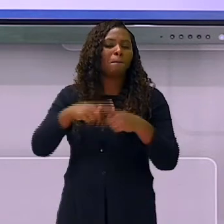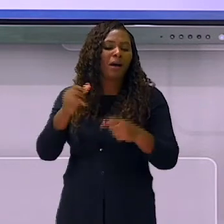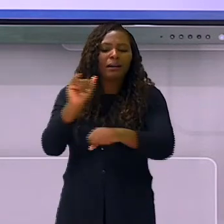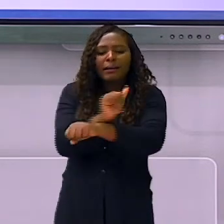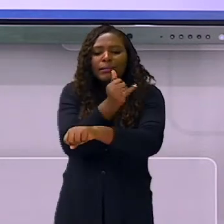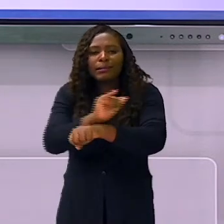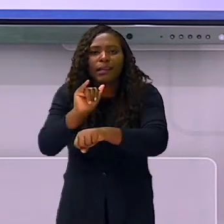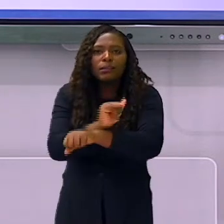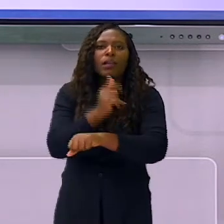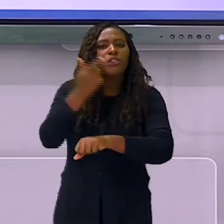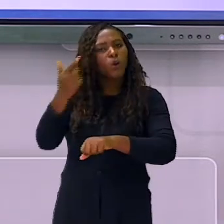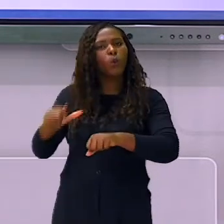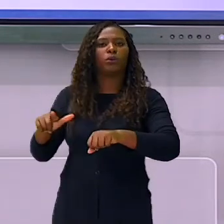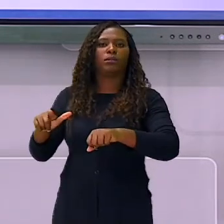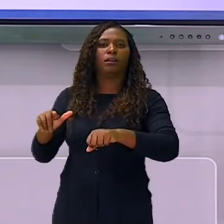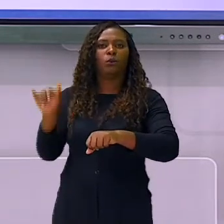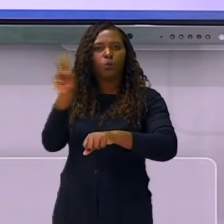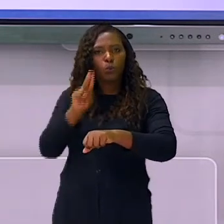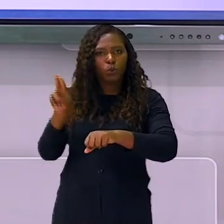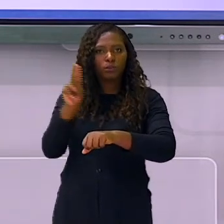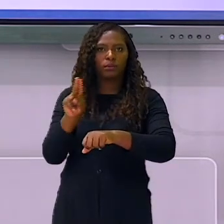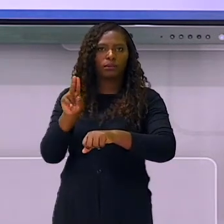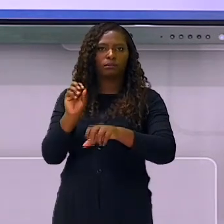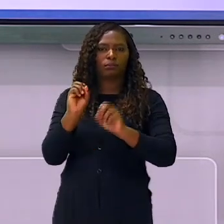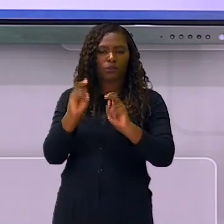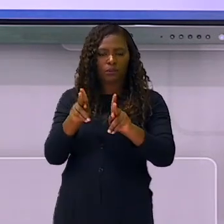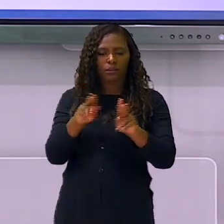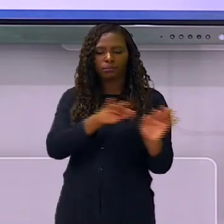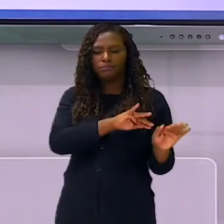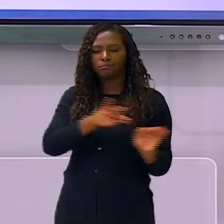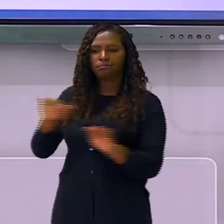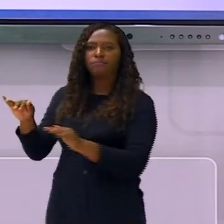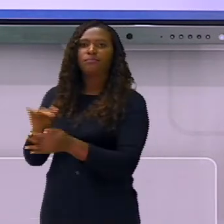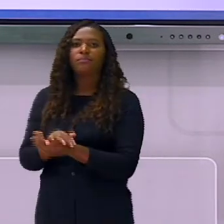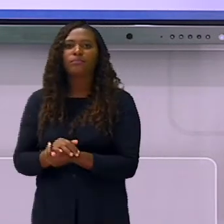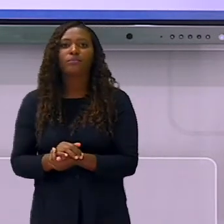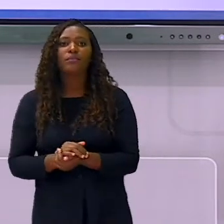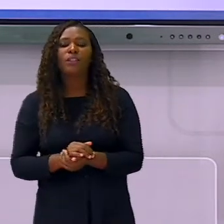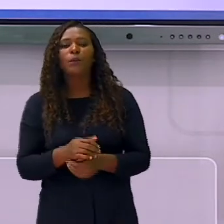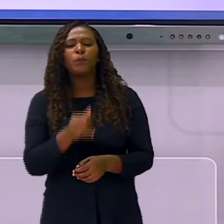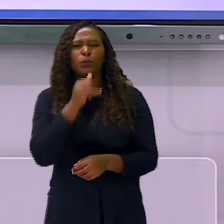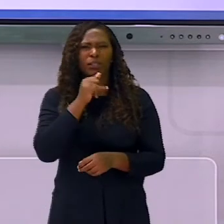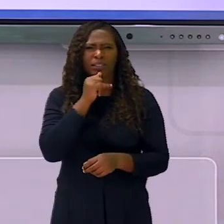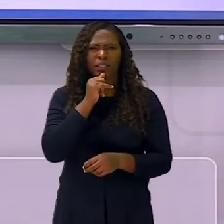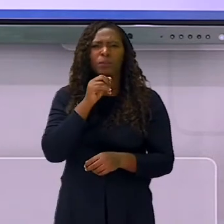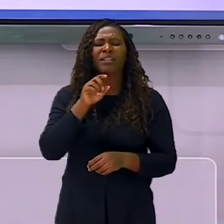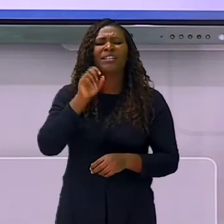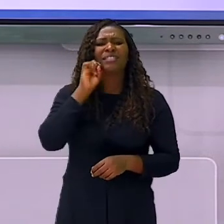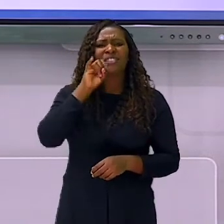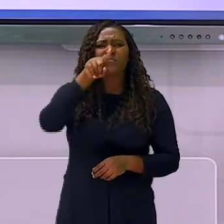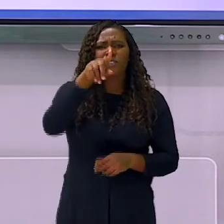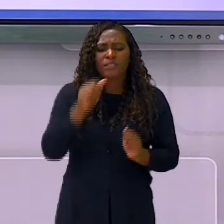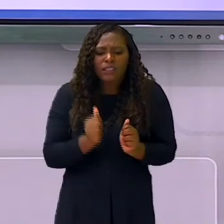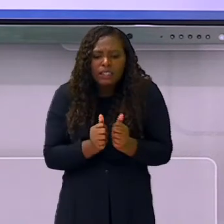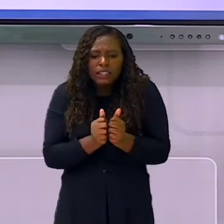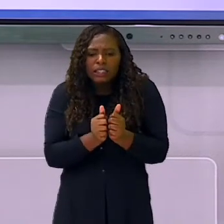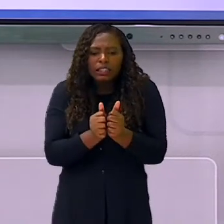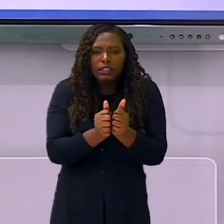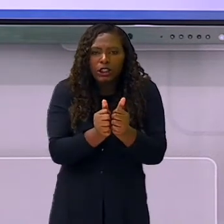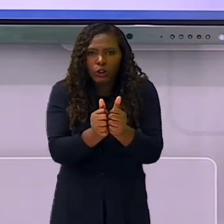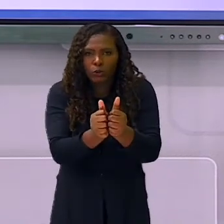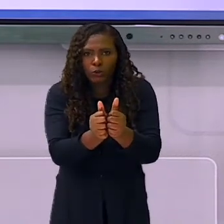Dê direções precisas. Fale à esquerda na próxima esquina. É mais útil do que você falar